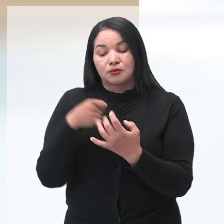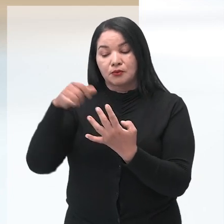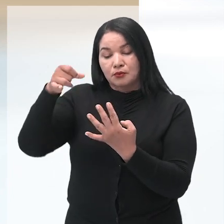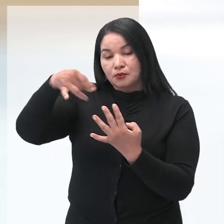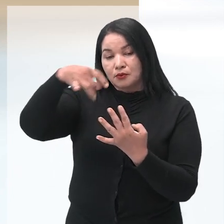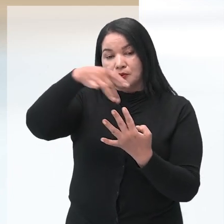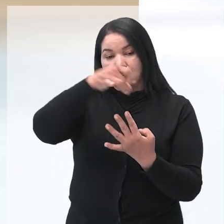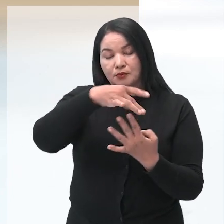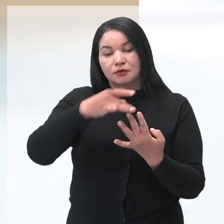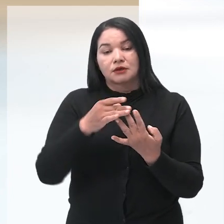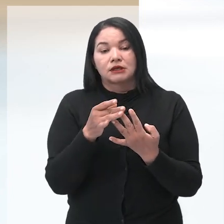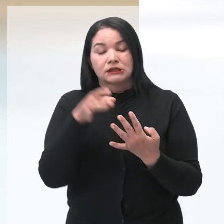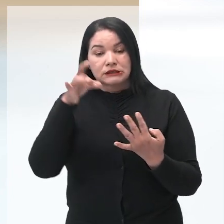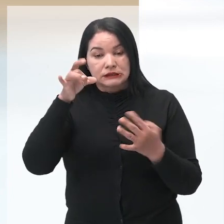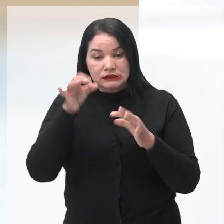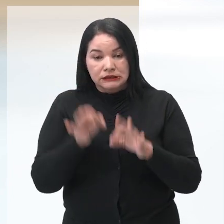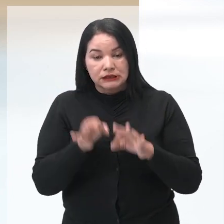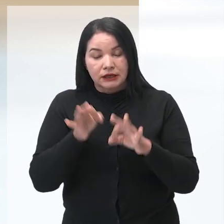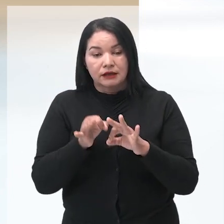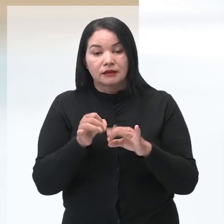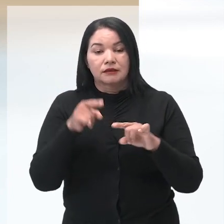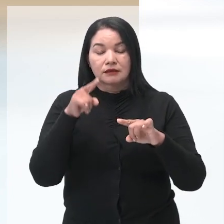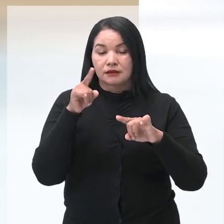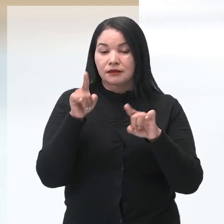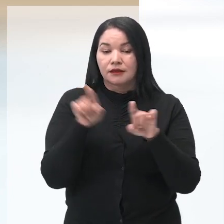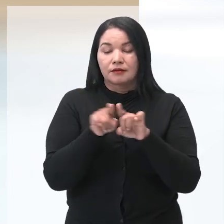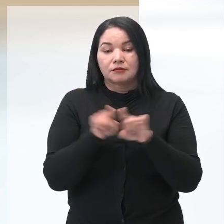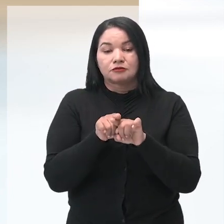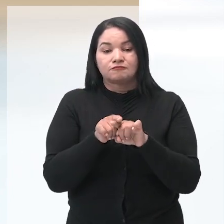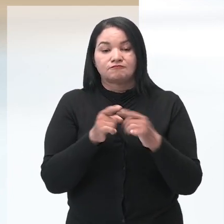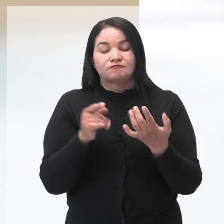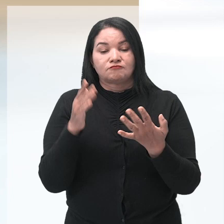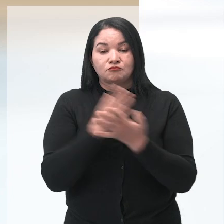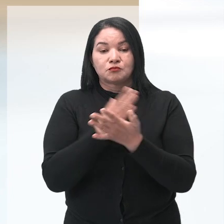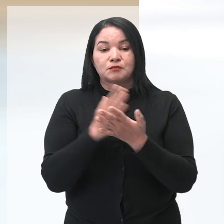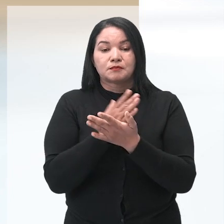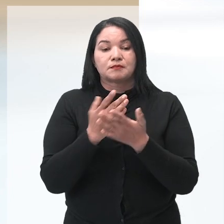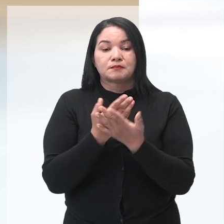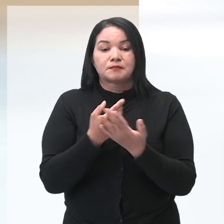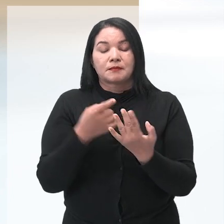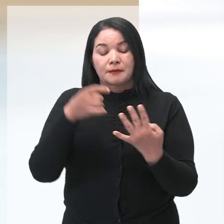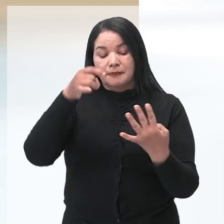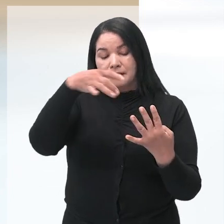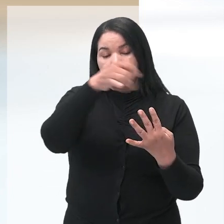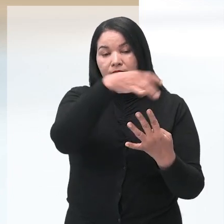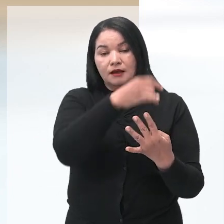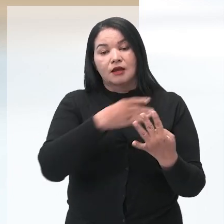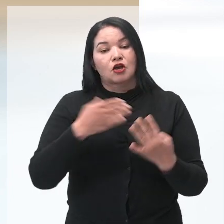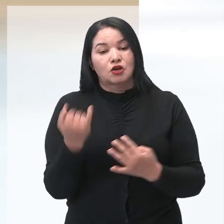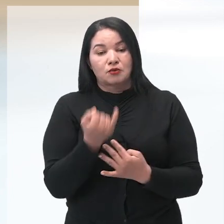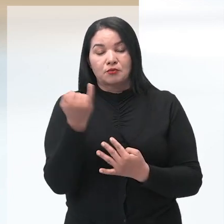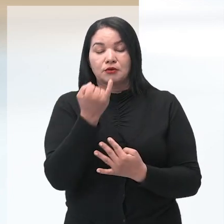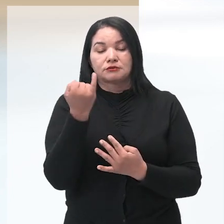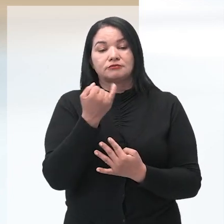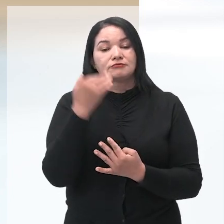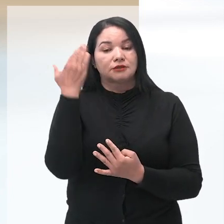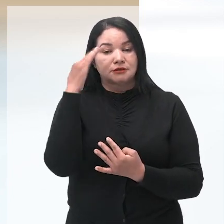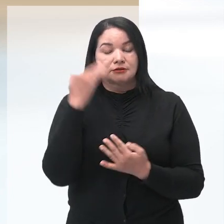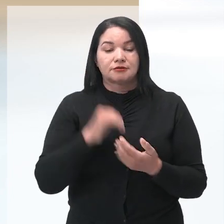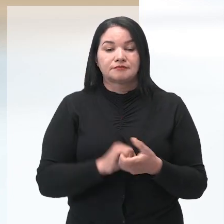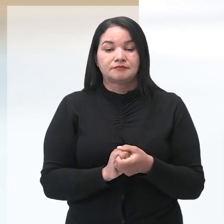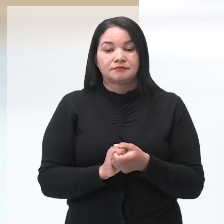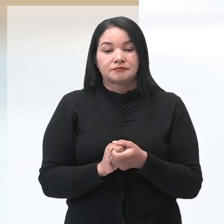produzimos, né, como resíduos a serem descartados, ela é fundamental. Então, criar